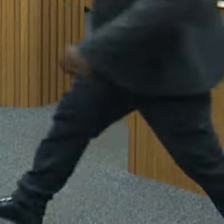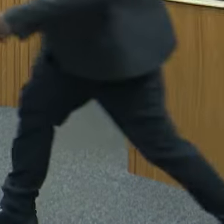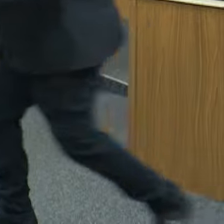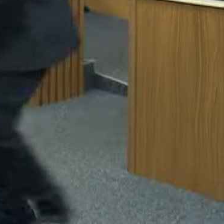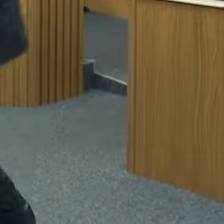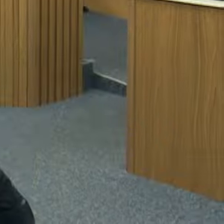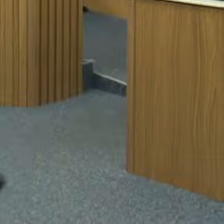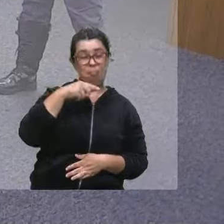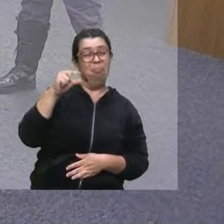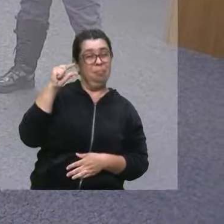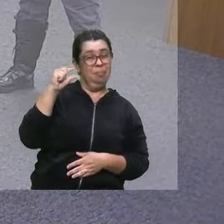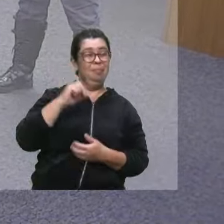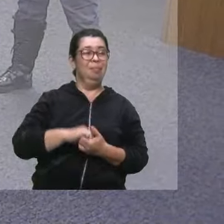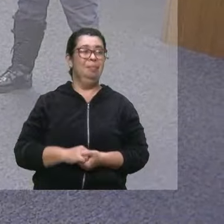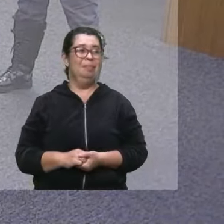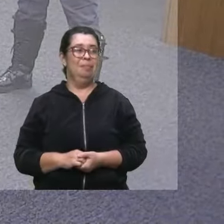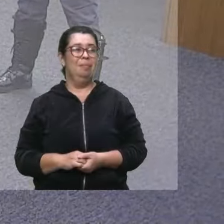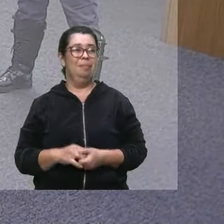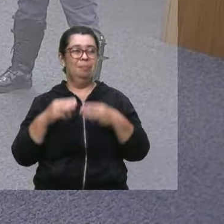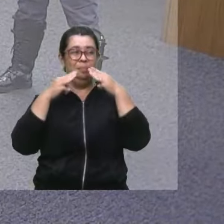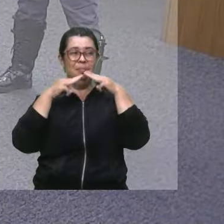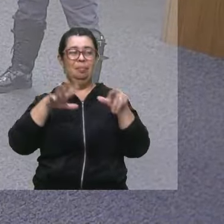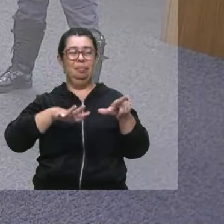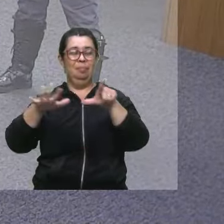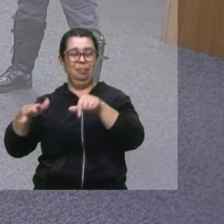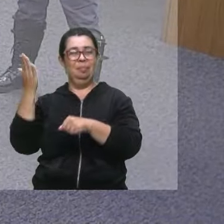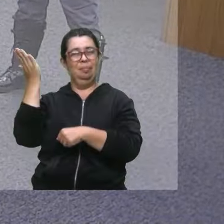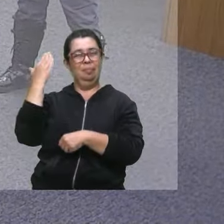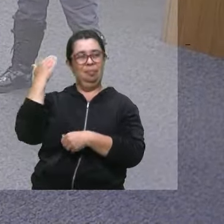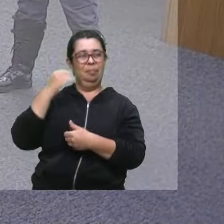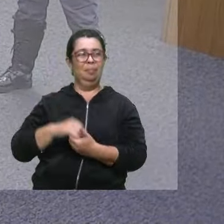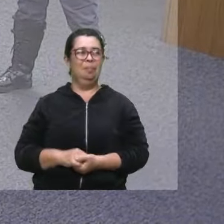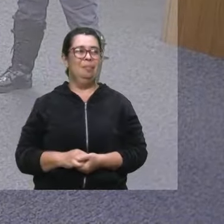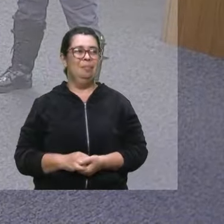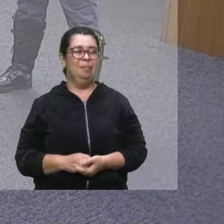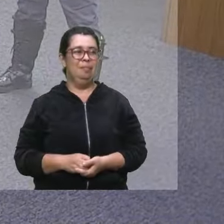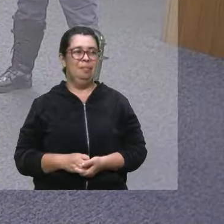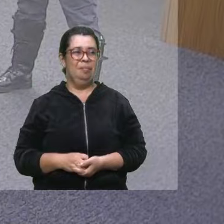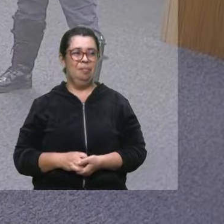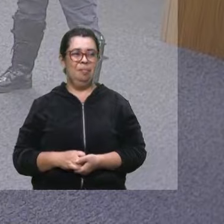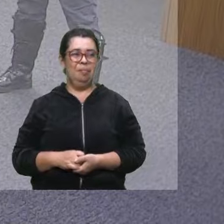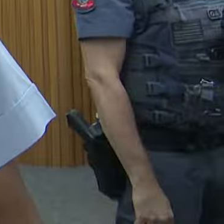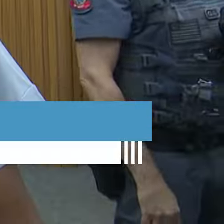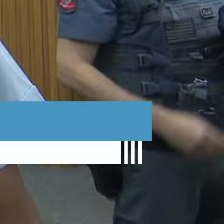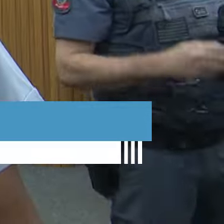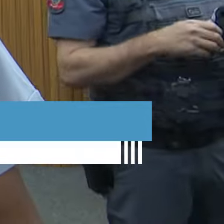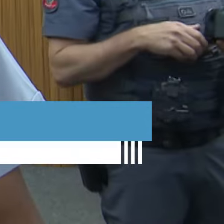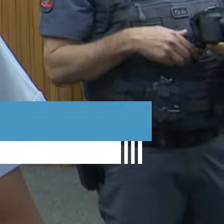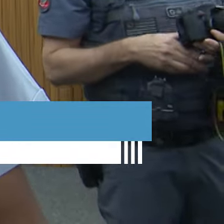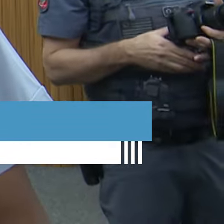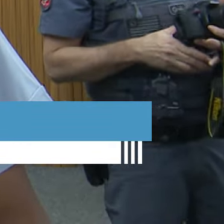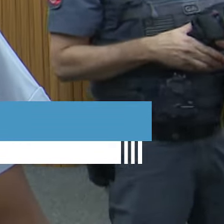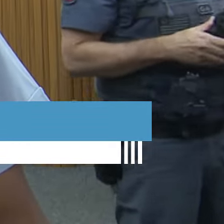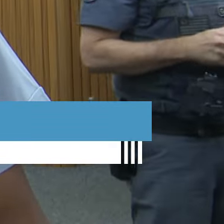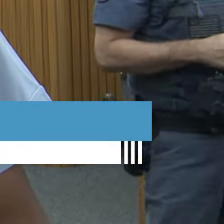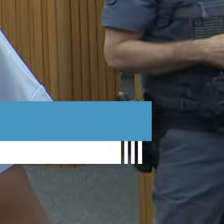é gratificante. Na Polícia Rodoviária, o Cabo Edilson Souza Silva foi homenageado. É com muito